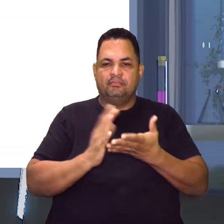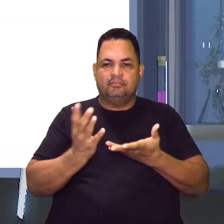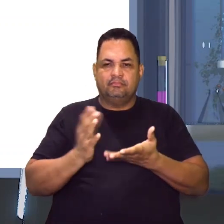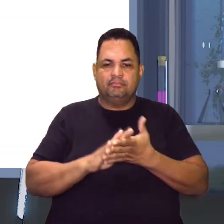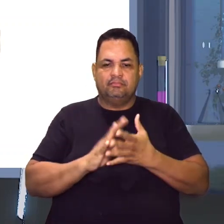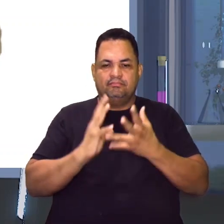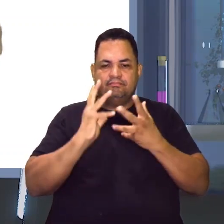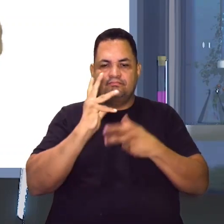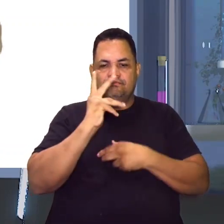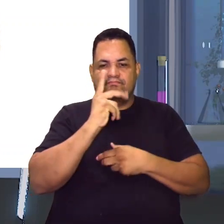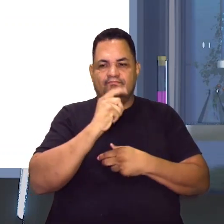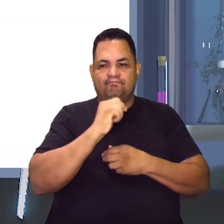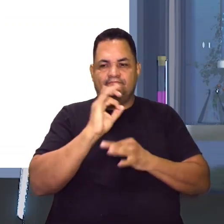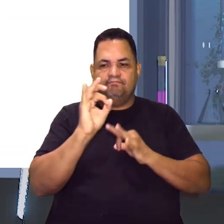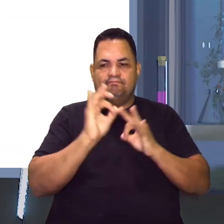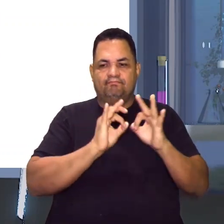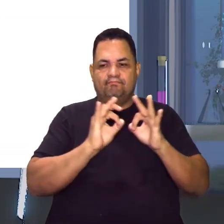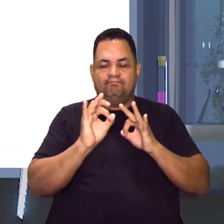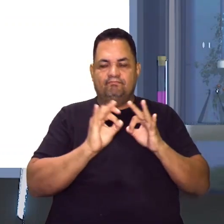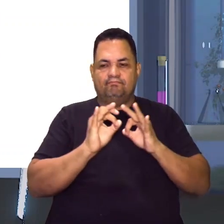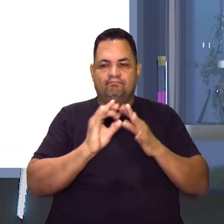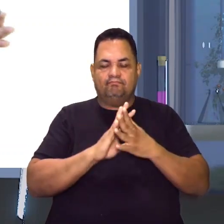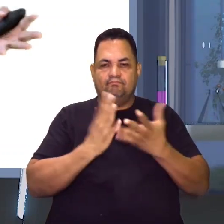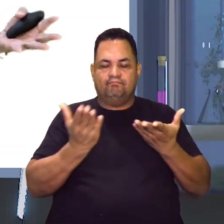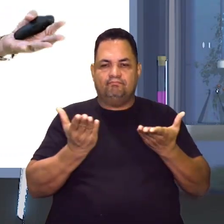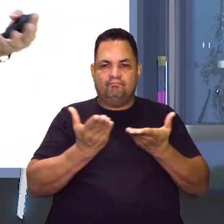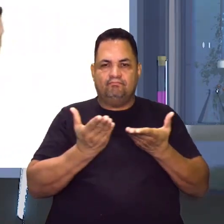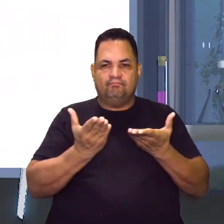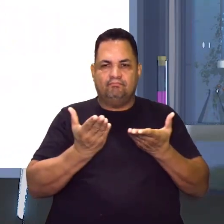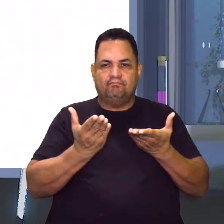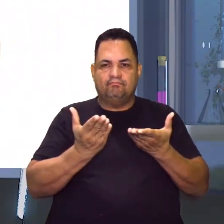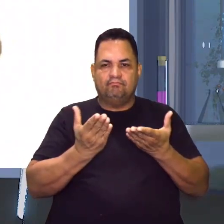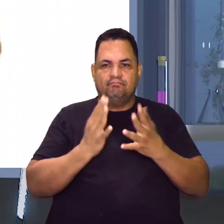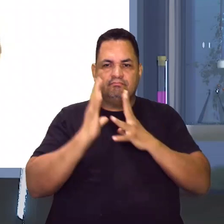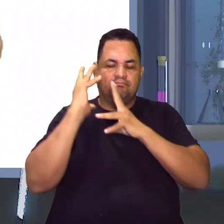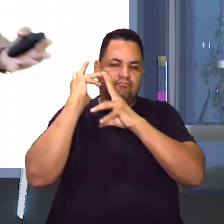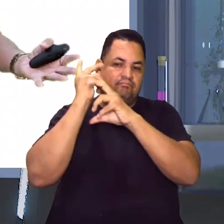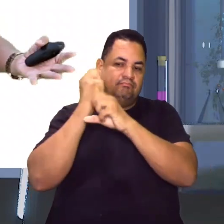belíssima revisão, na certeza de que a maioria de vocês